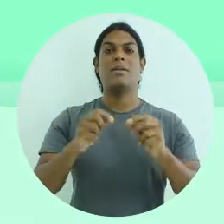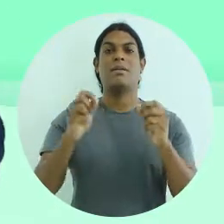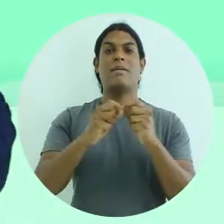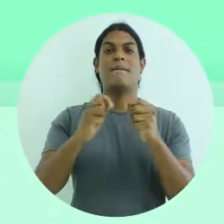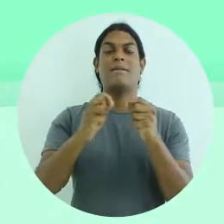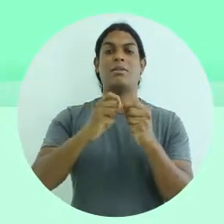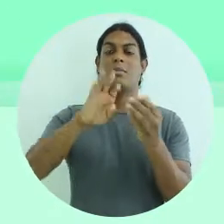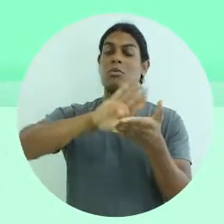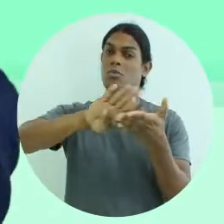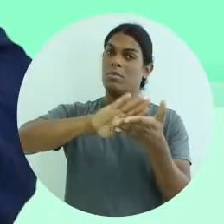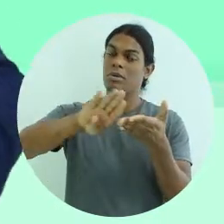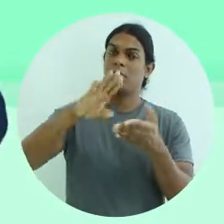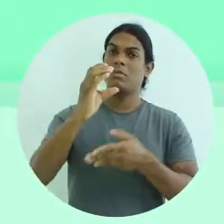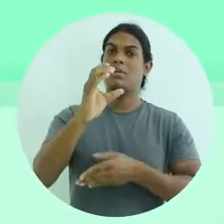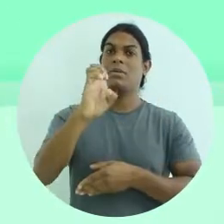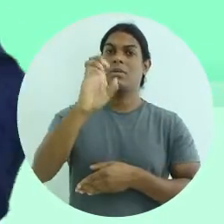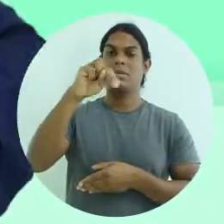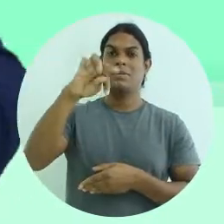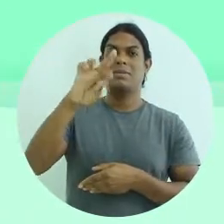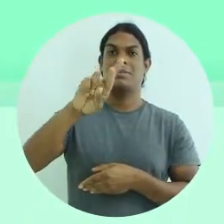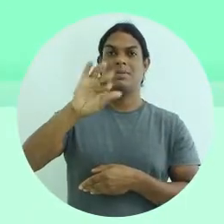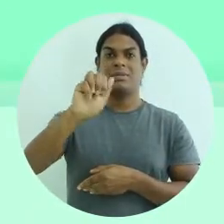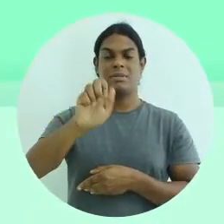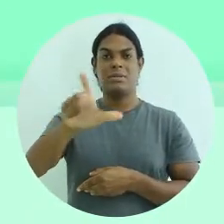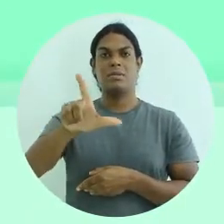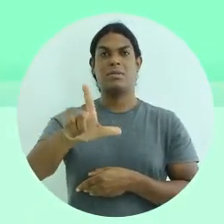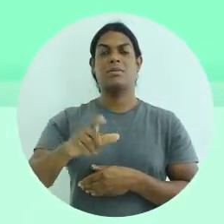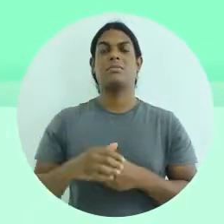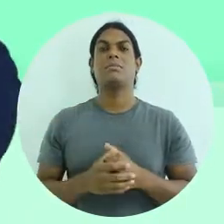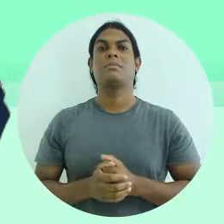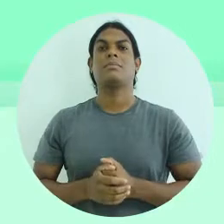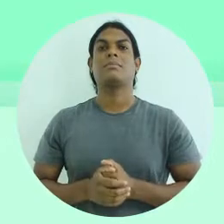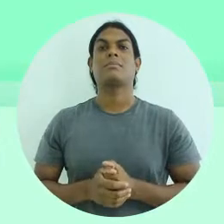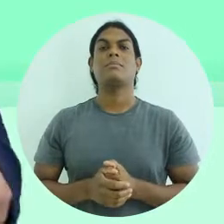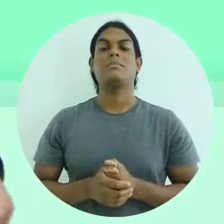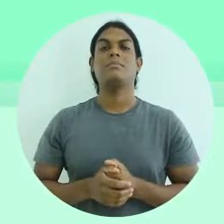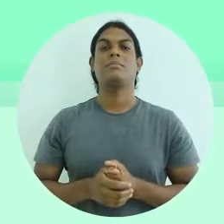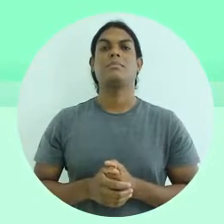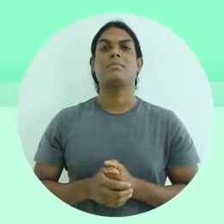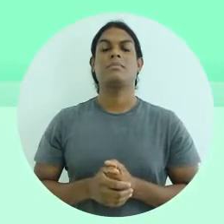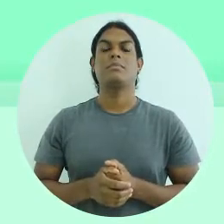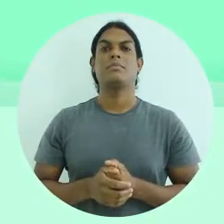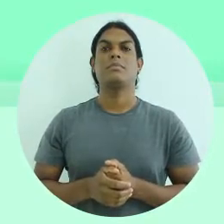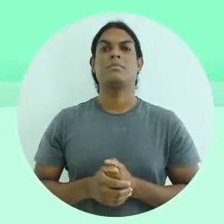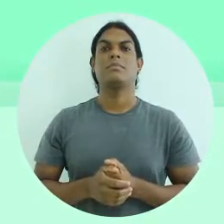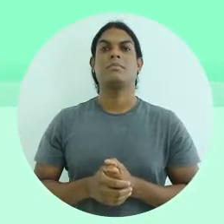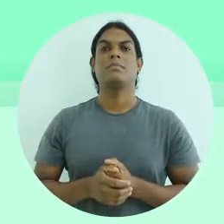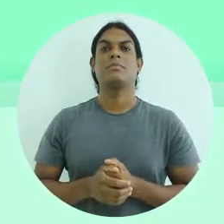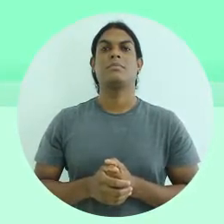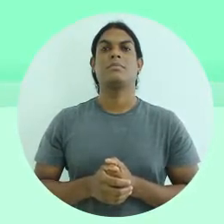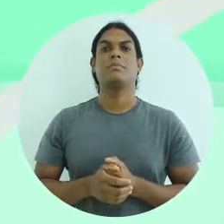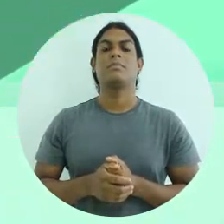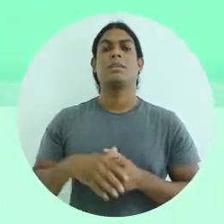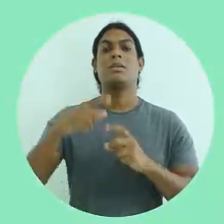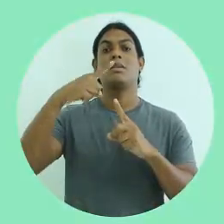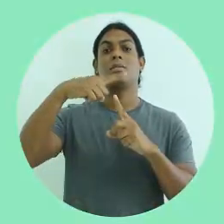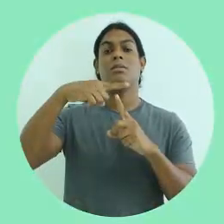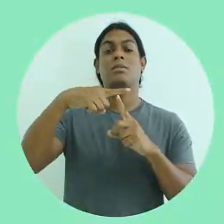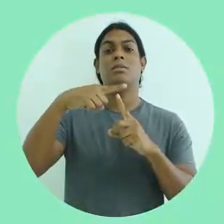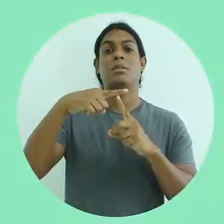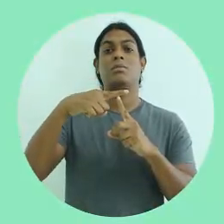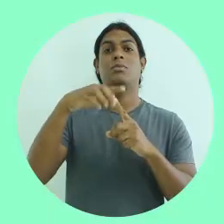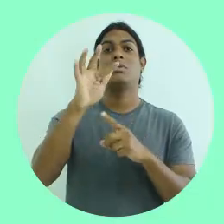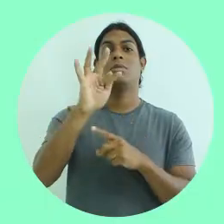eles podem sim oferecer esses empréstimos, essa forma de financiamento às empresas brasileiras. Esses tipos de financiamento